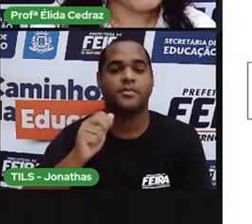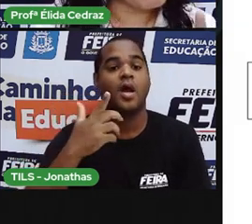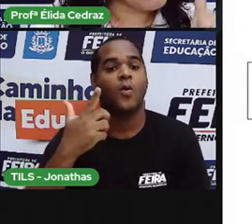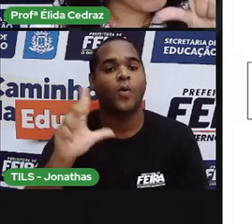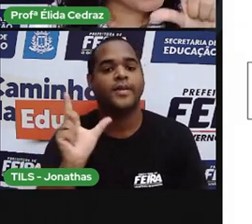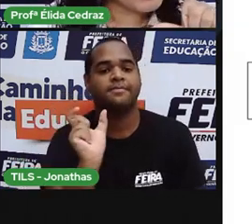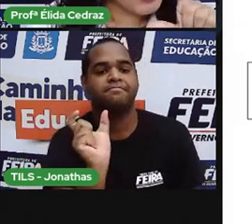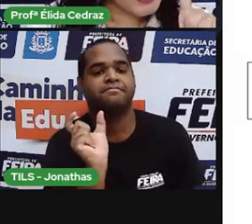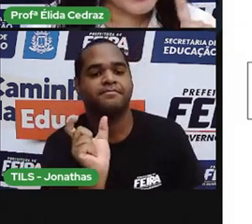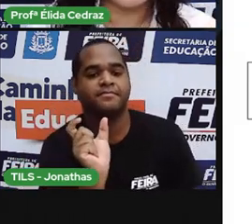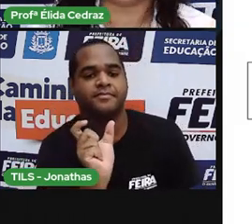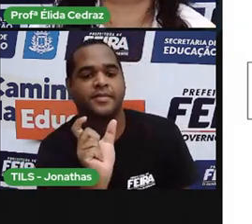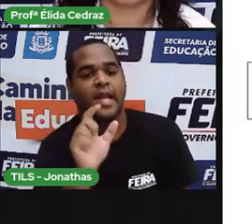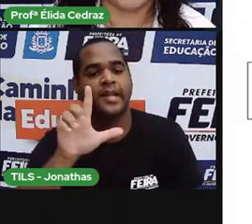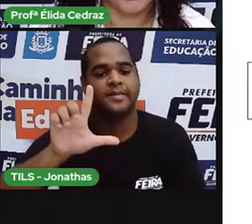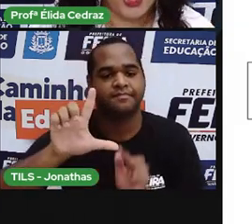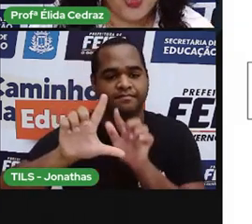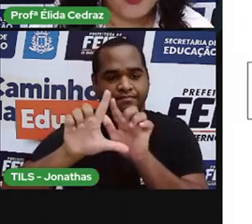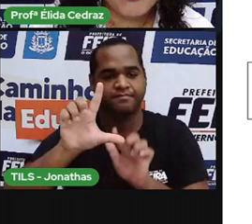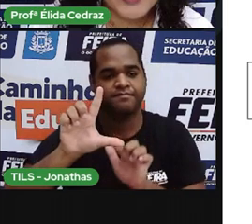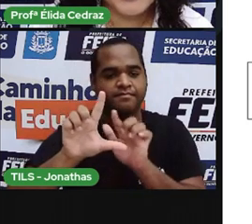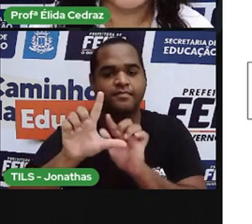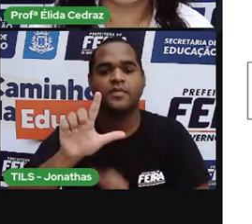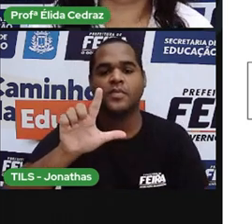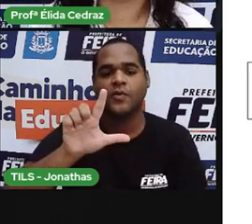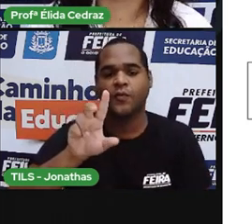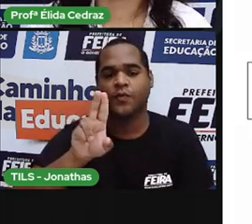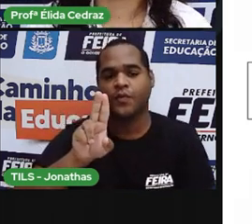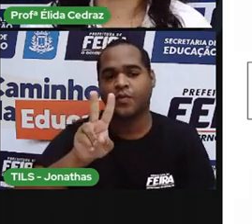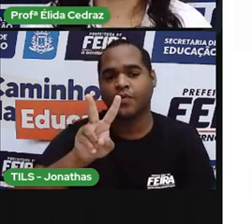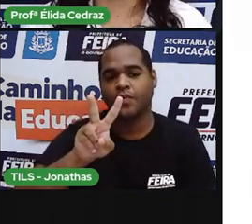Próxima palavra com a letra L. Luva.